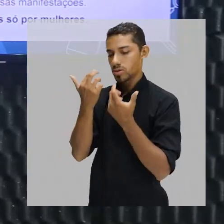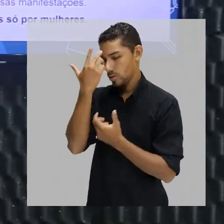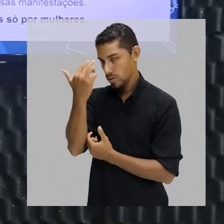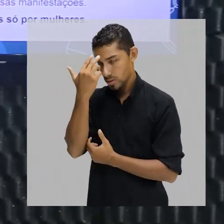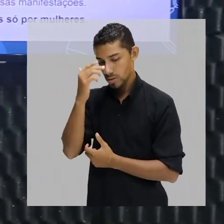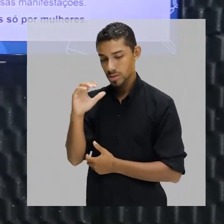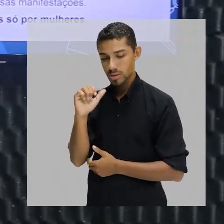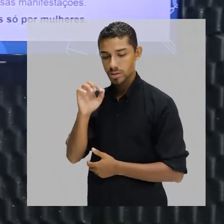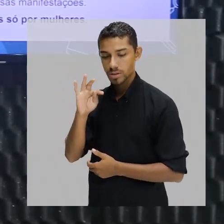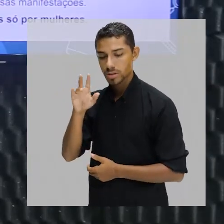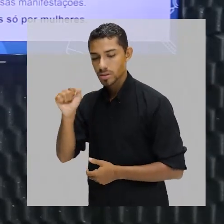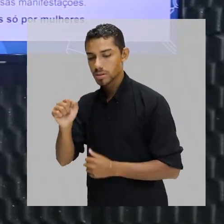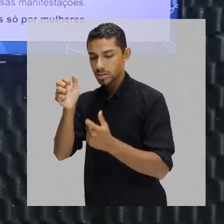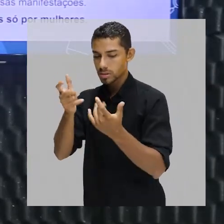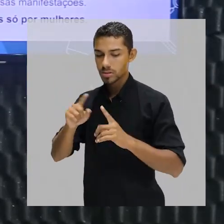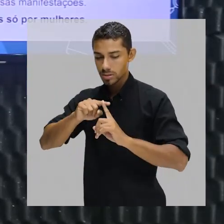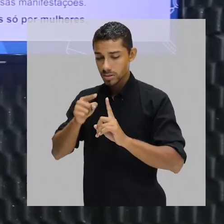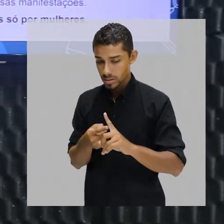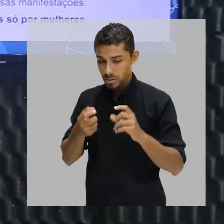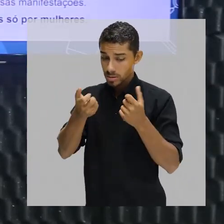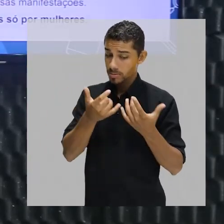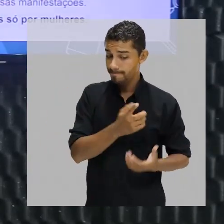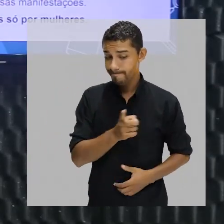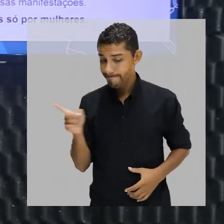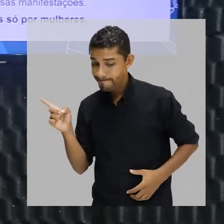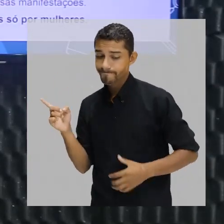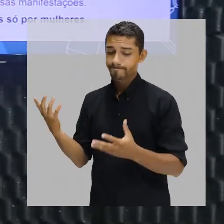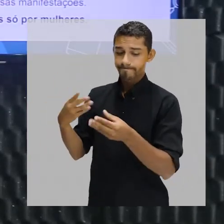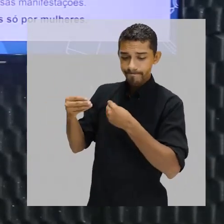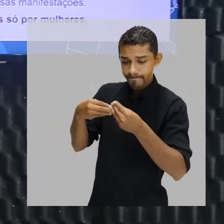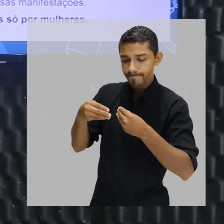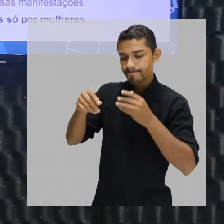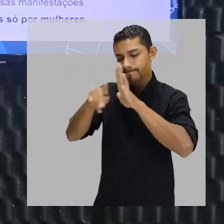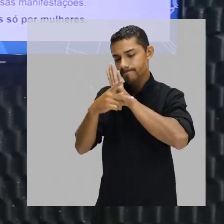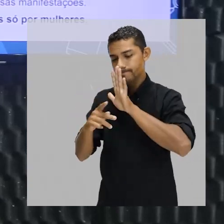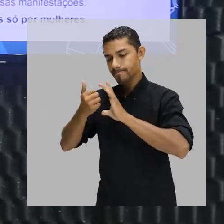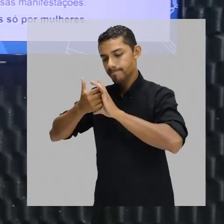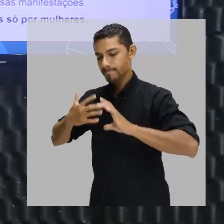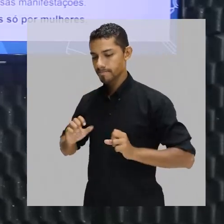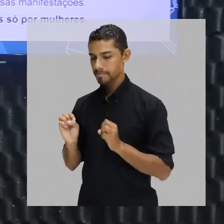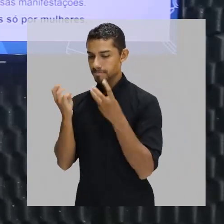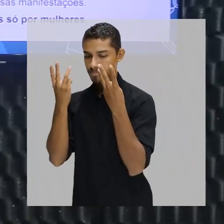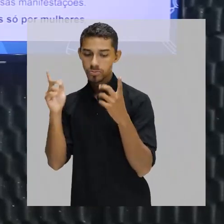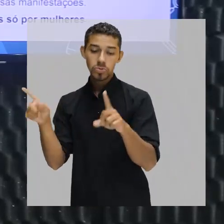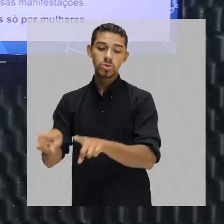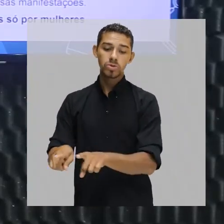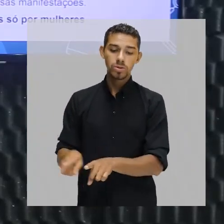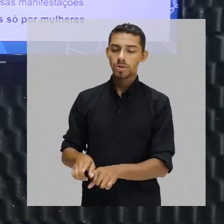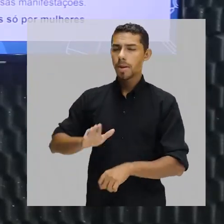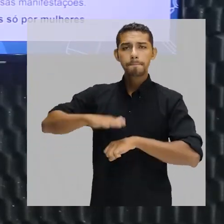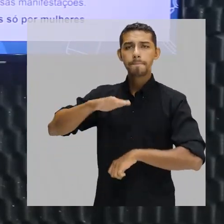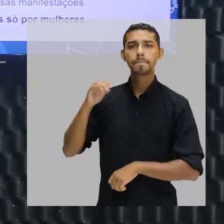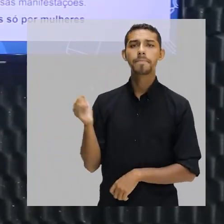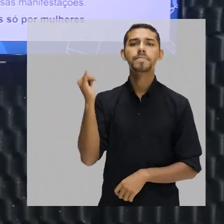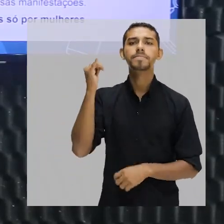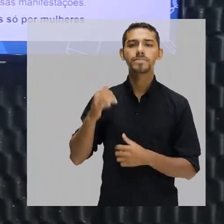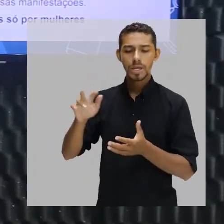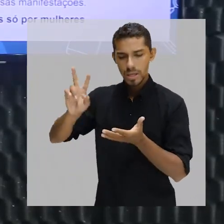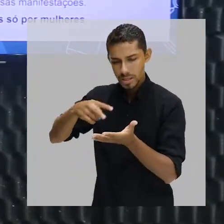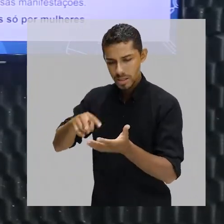vocês. Espontaneidade, flexibilidade de caráter festivo, evento de apreciação artística e o mais importante, as